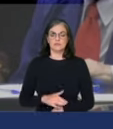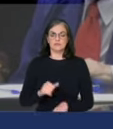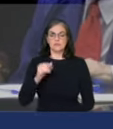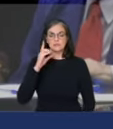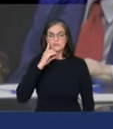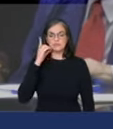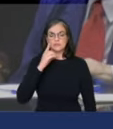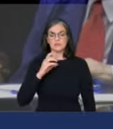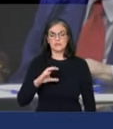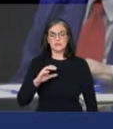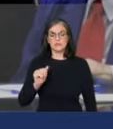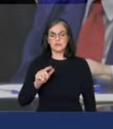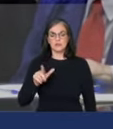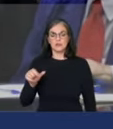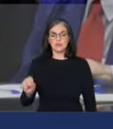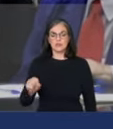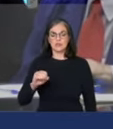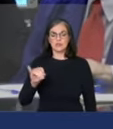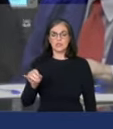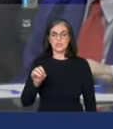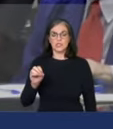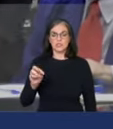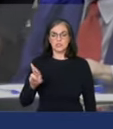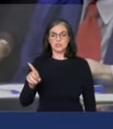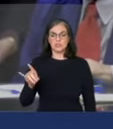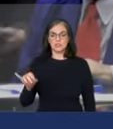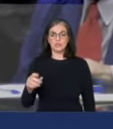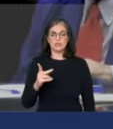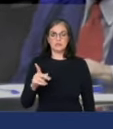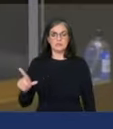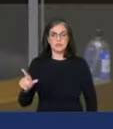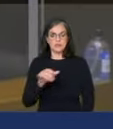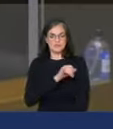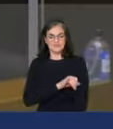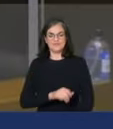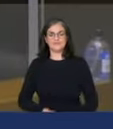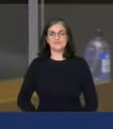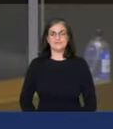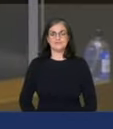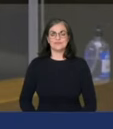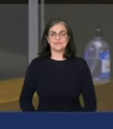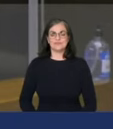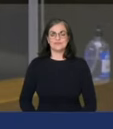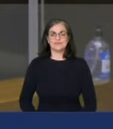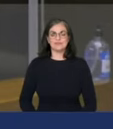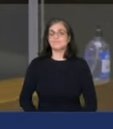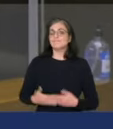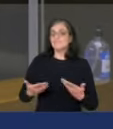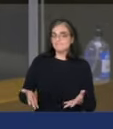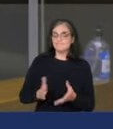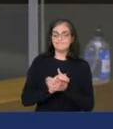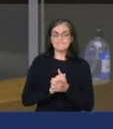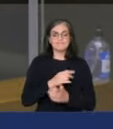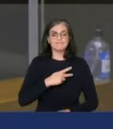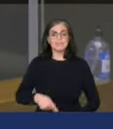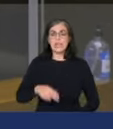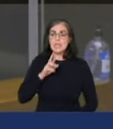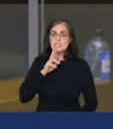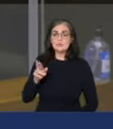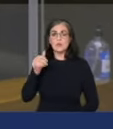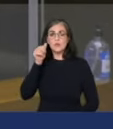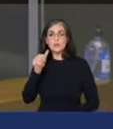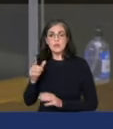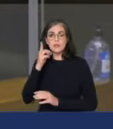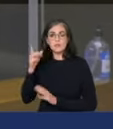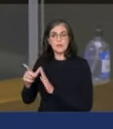PL do Estado do Rio de Janeiro obrigado senhor presidente bom e resposta a deputada que me antecedeu quero dizer que nós não temos